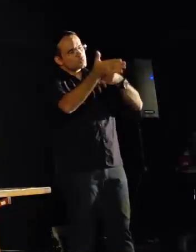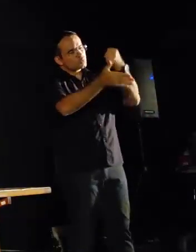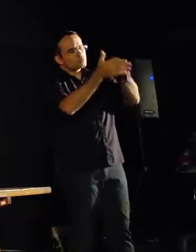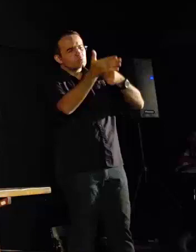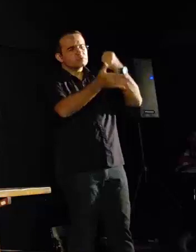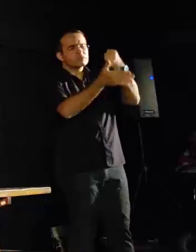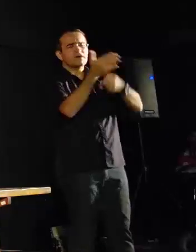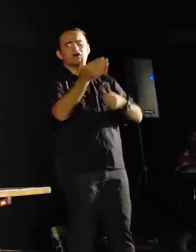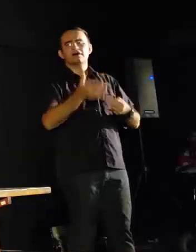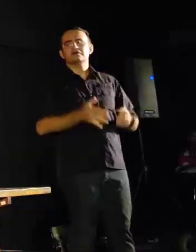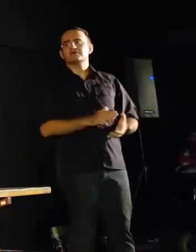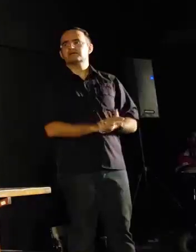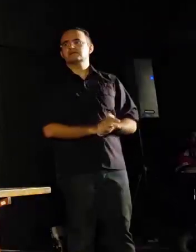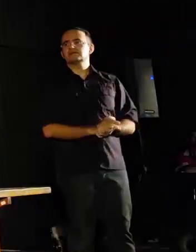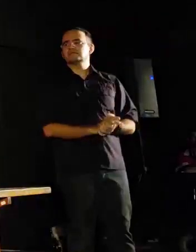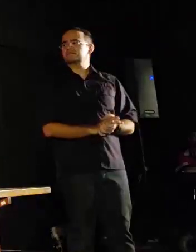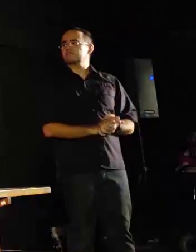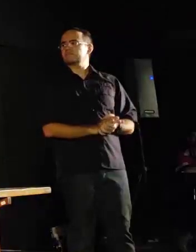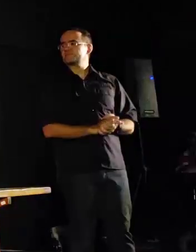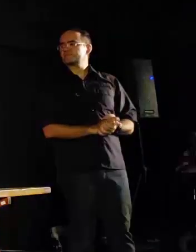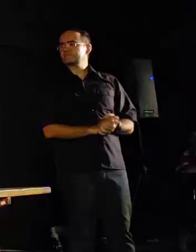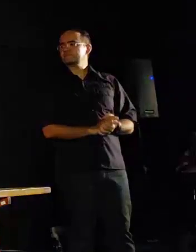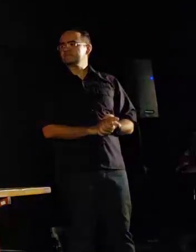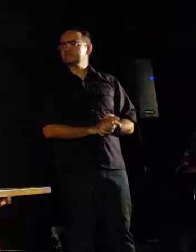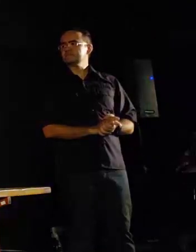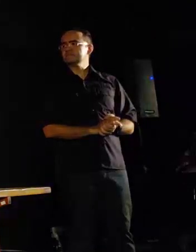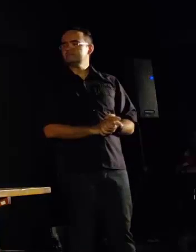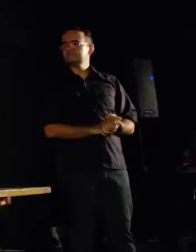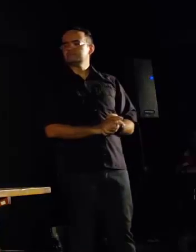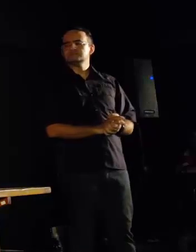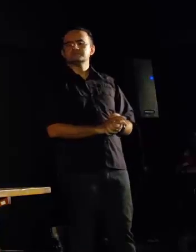tão impossível. É isso.